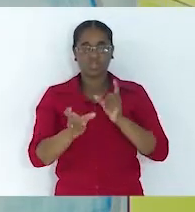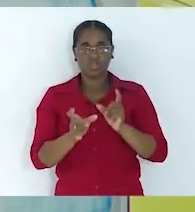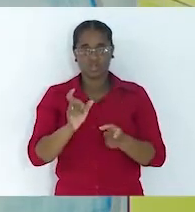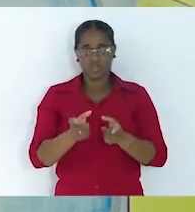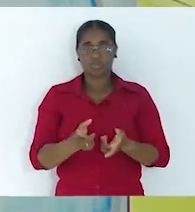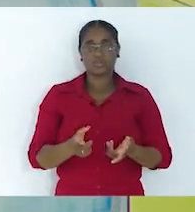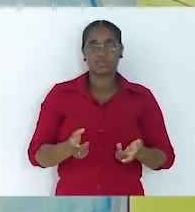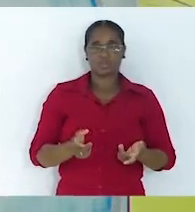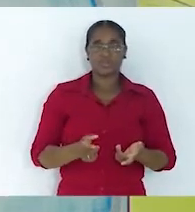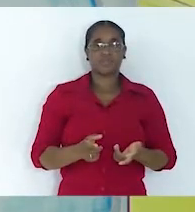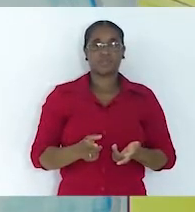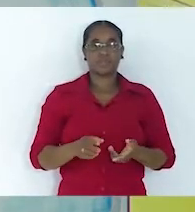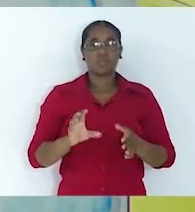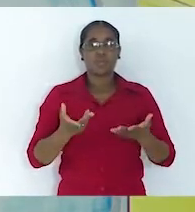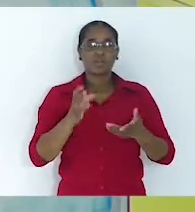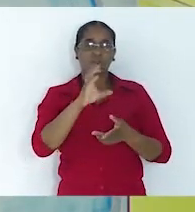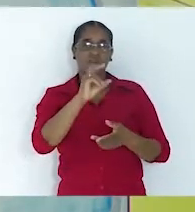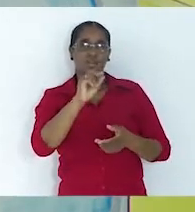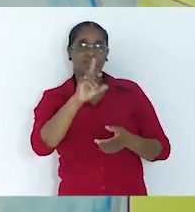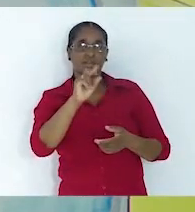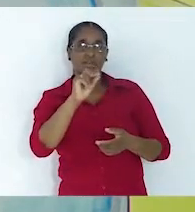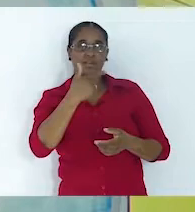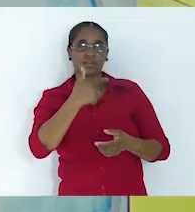nas personagens, quanto à caracterização,